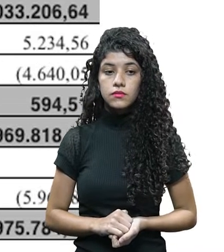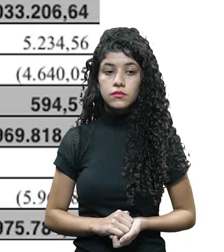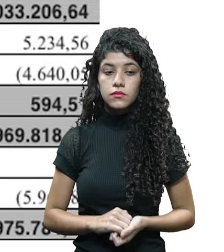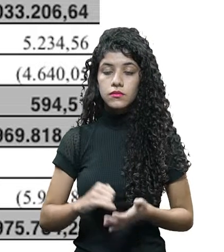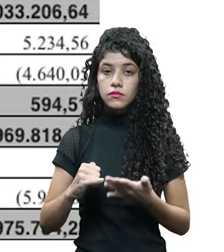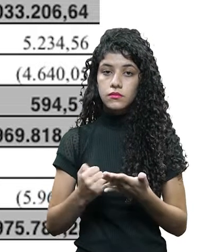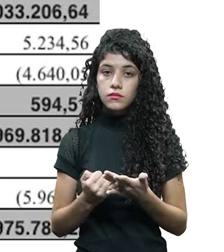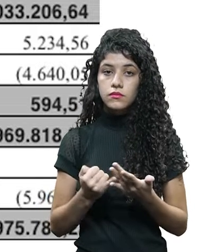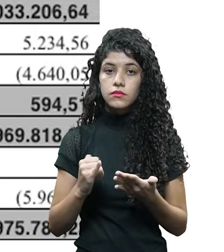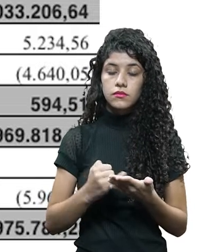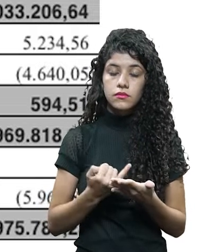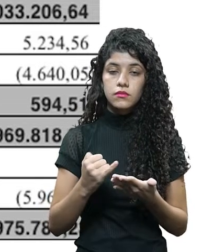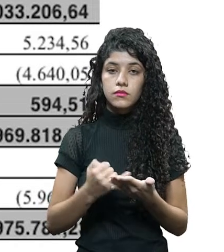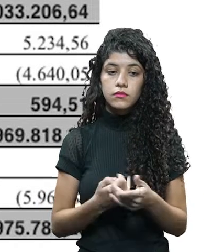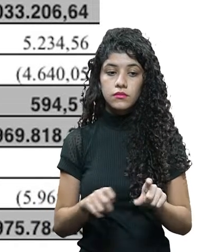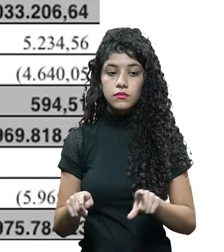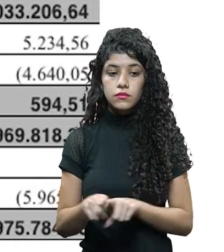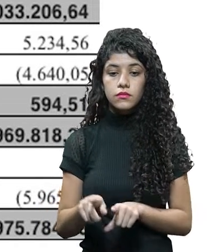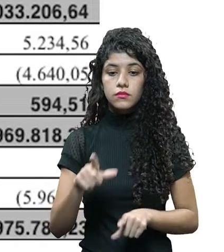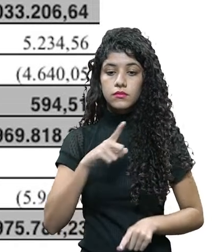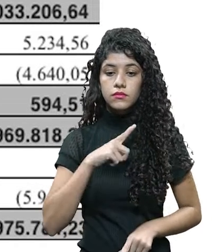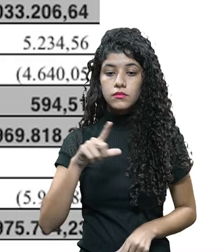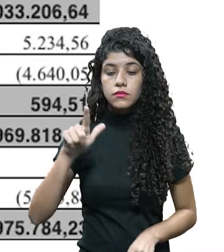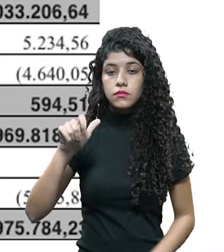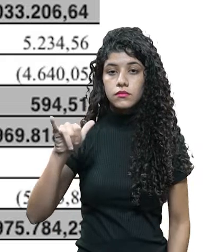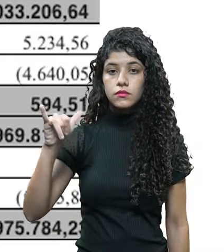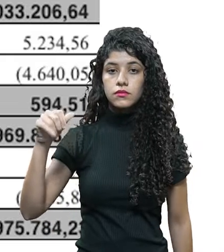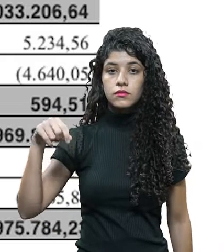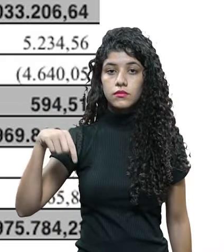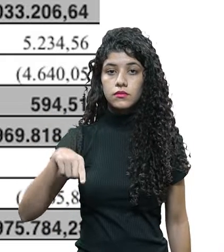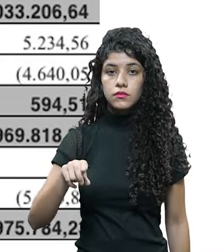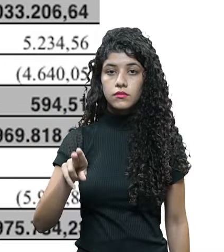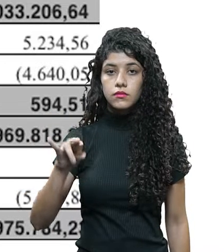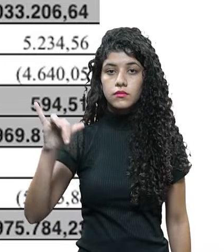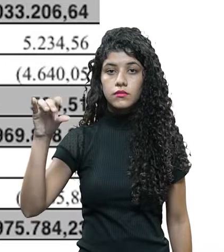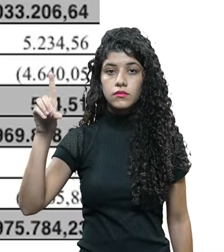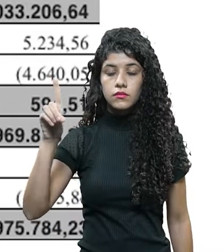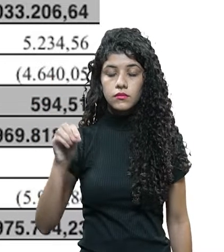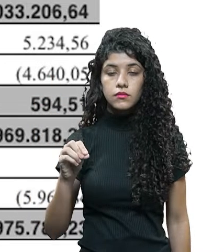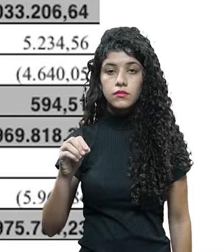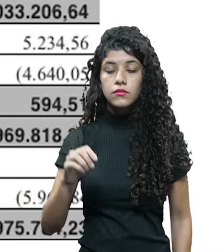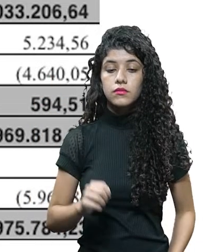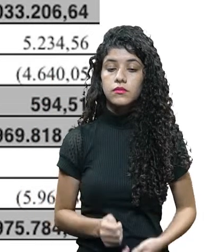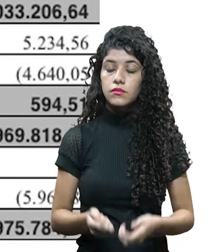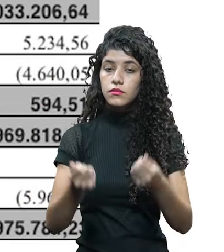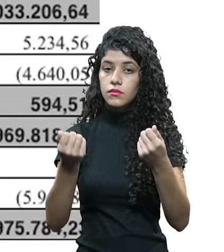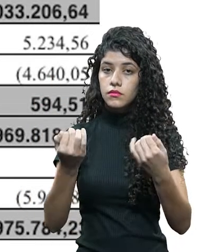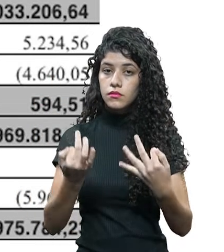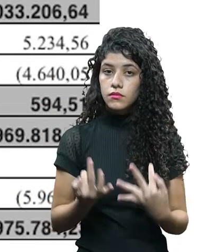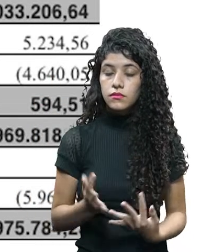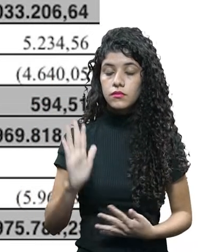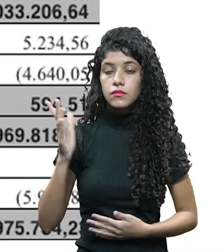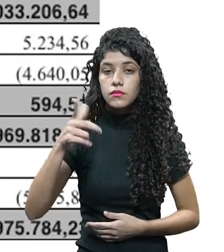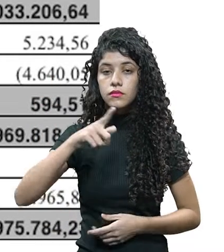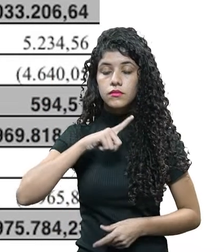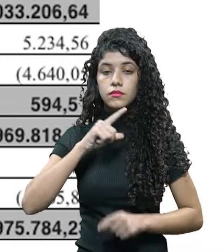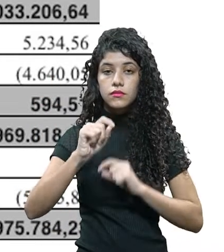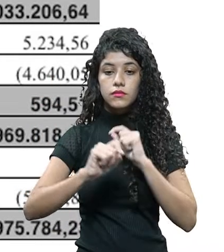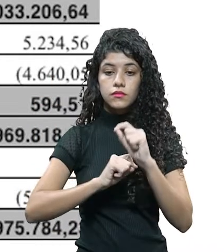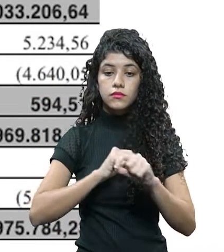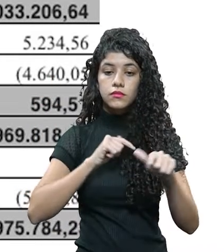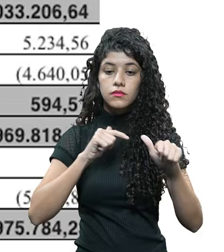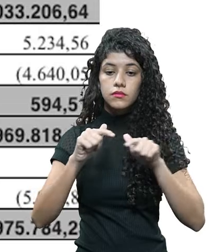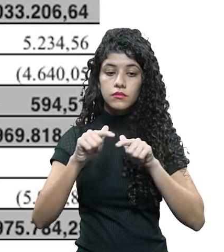e a contribuição sindical, temos aqui o lucro líquido do exercício, que, como foi colocado anteriormente,